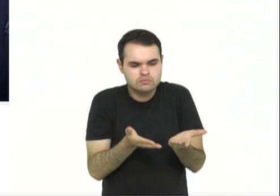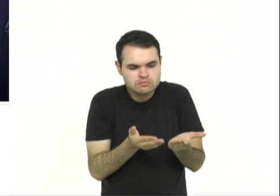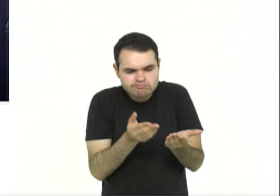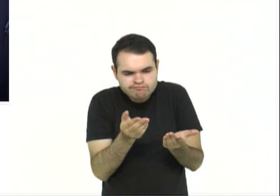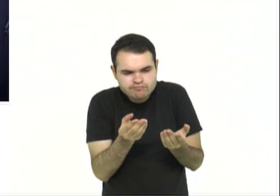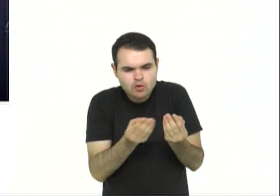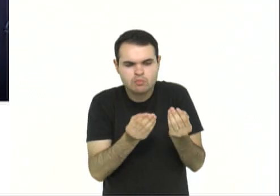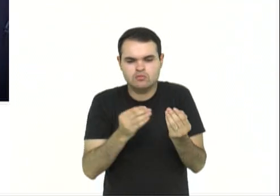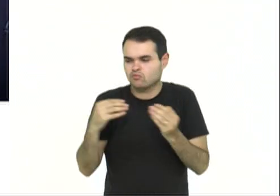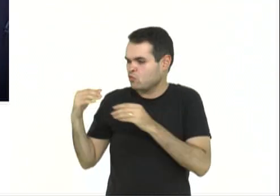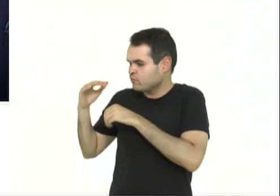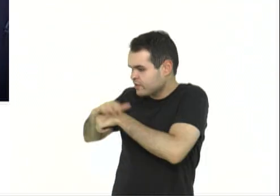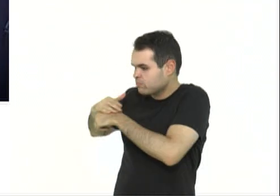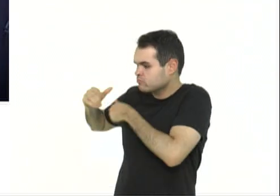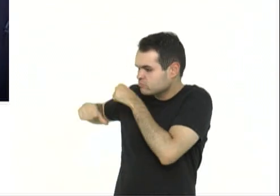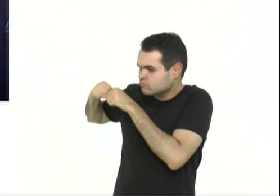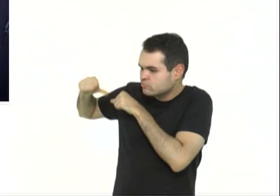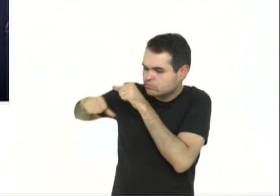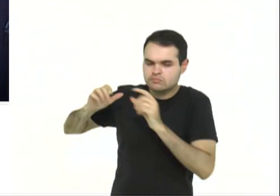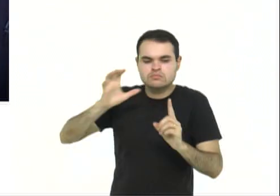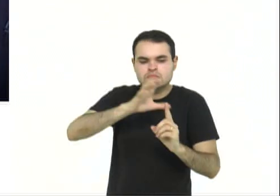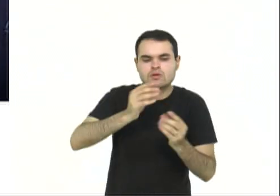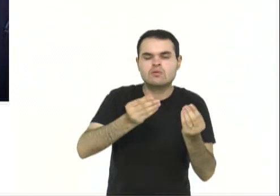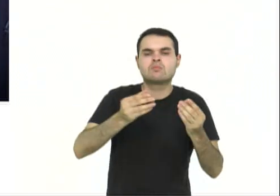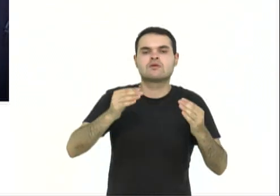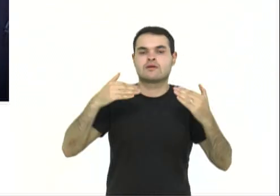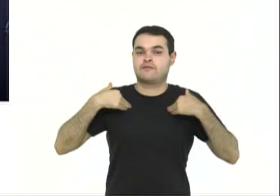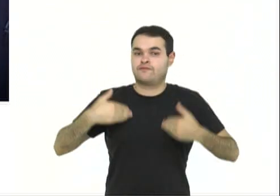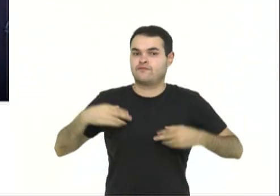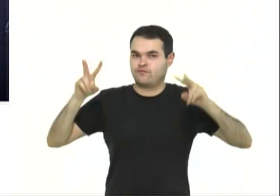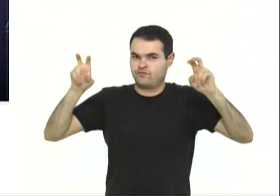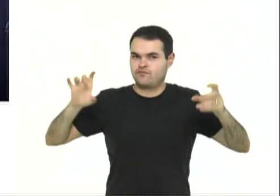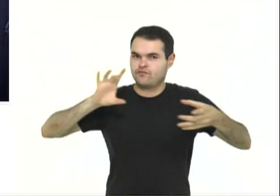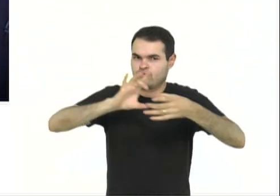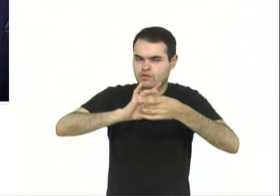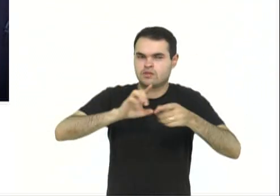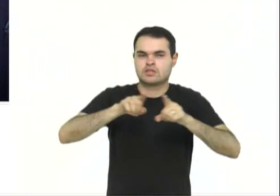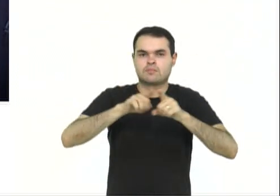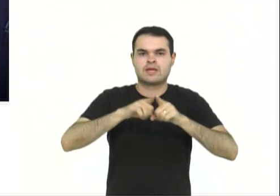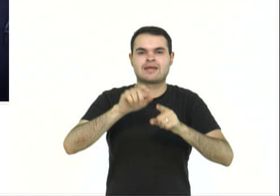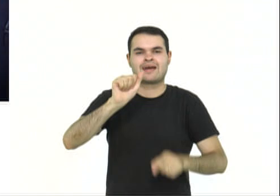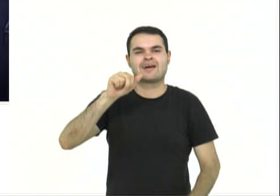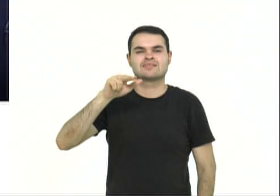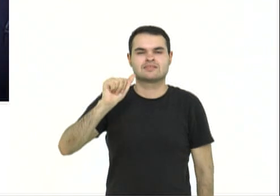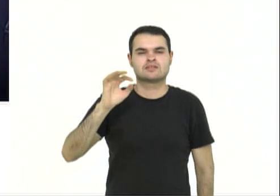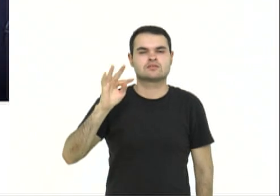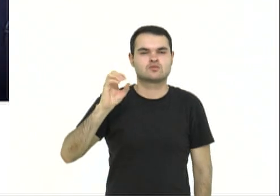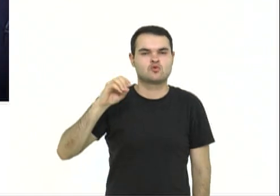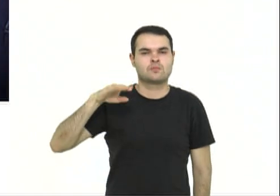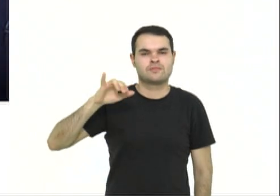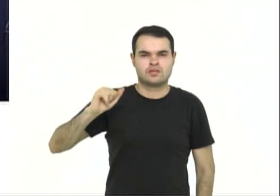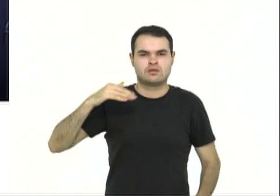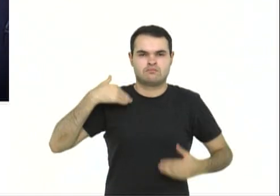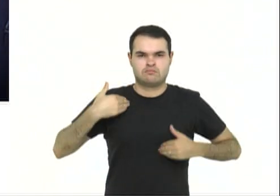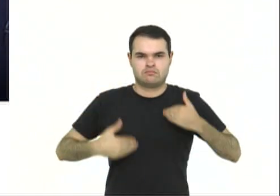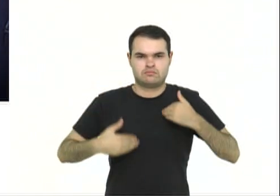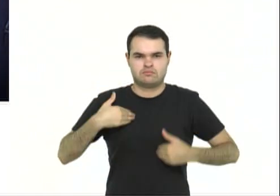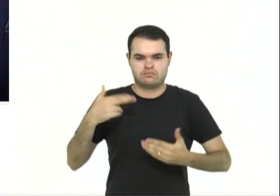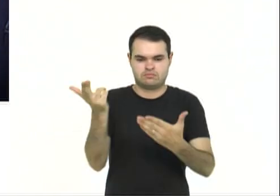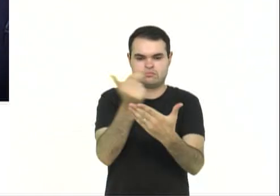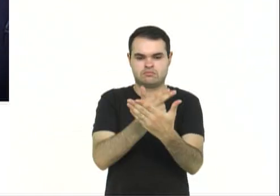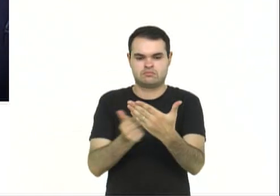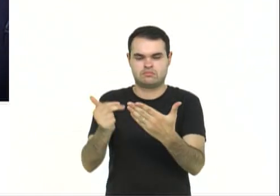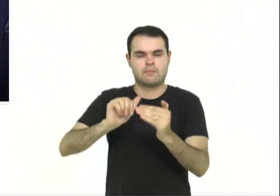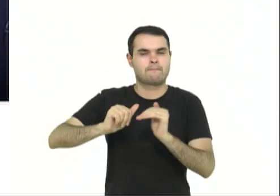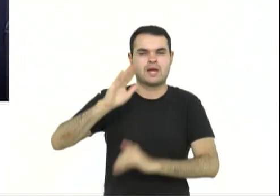que ele responde a isso. Aliás, pensando em parte física, a coisa da anatomia no desenho talvez seja a parte mais importante para